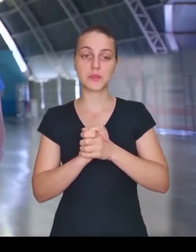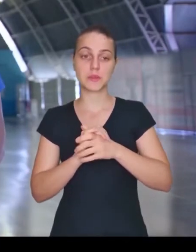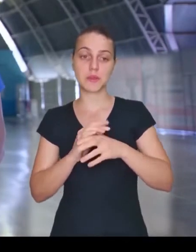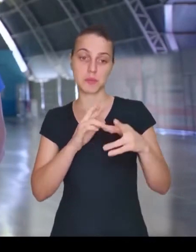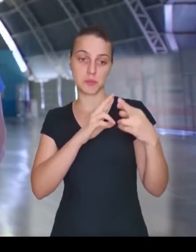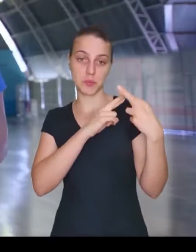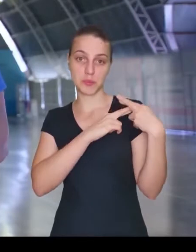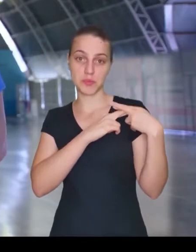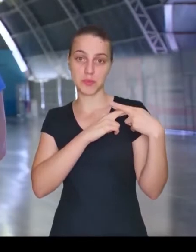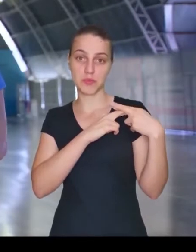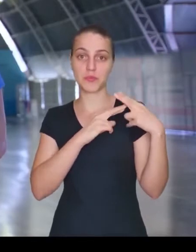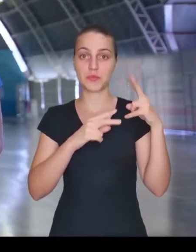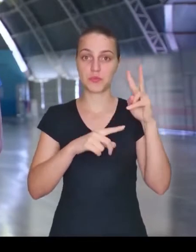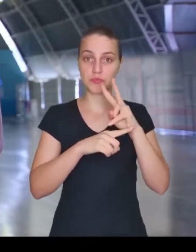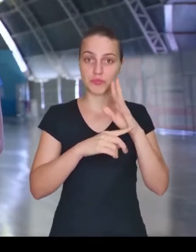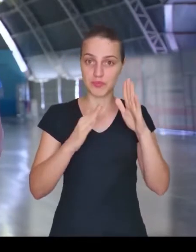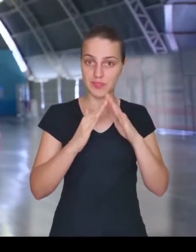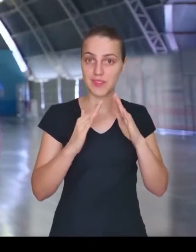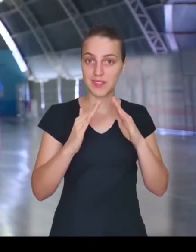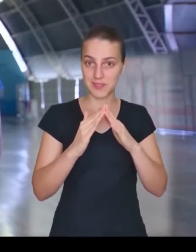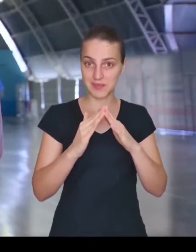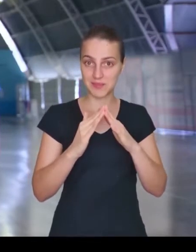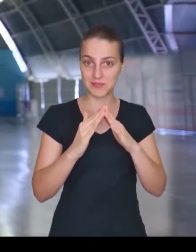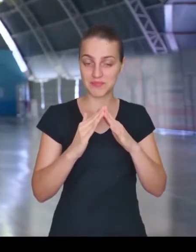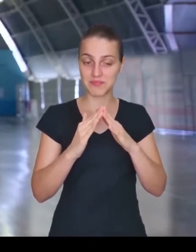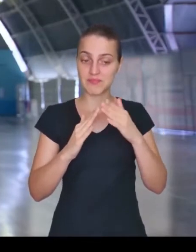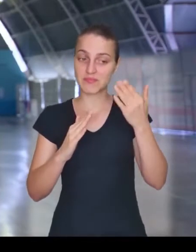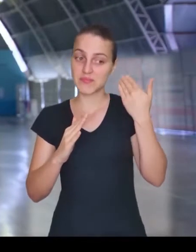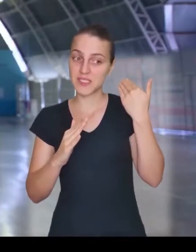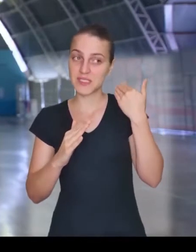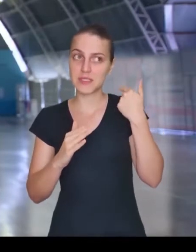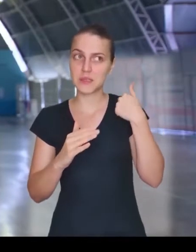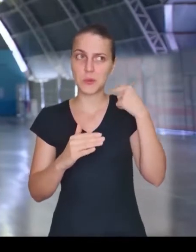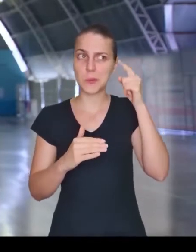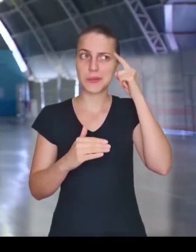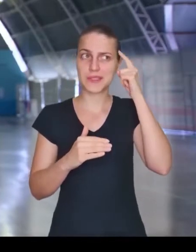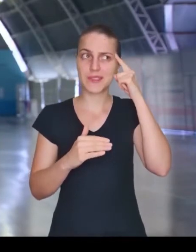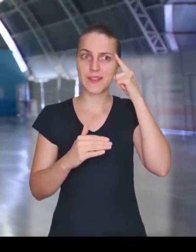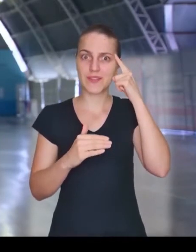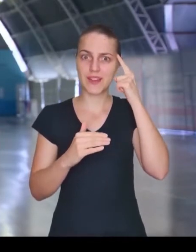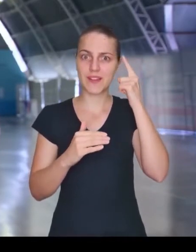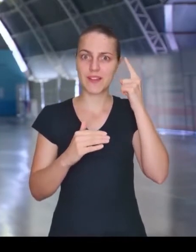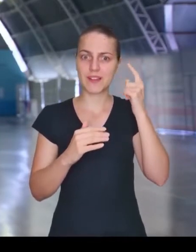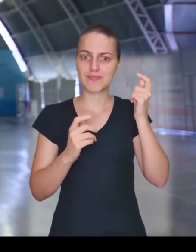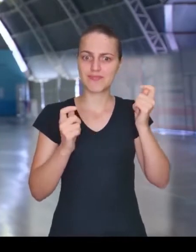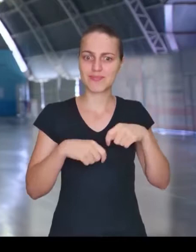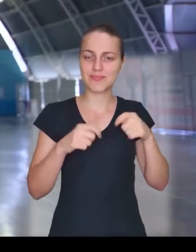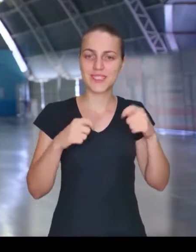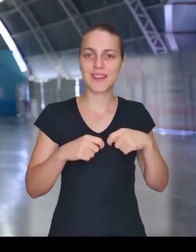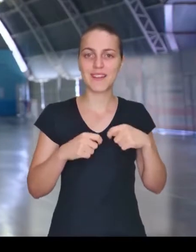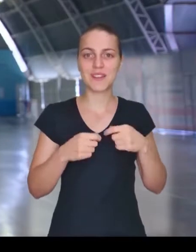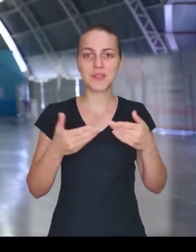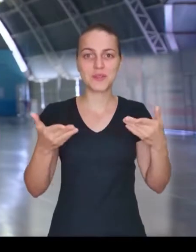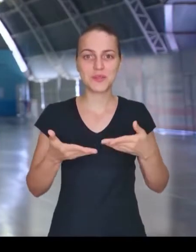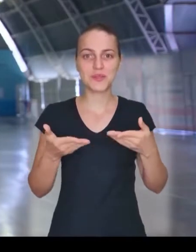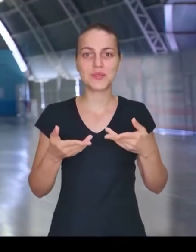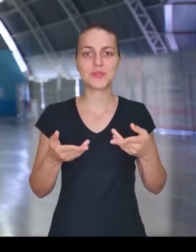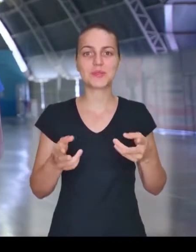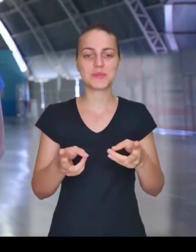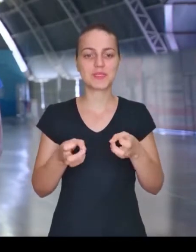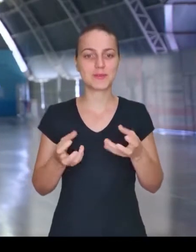coisas que eu não almejava na minha vida, não pensava que isso poderia ser possível, sabe? E hoje em dia eu vejo uma coisa assim muito